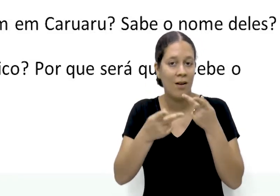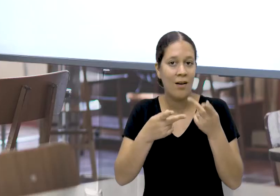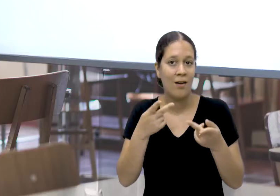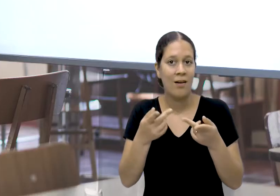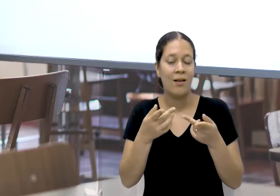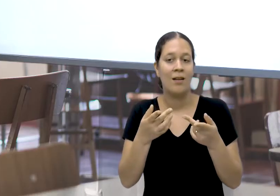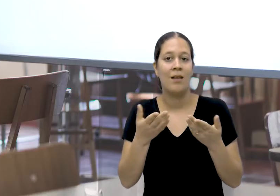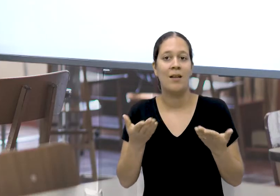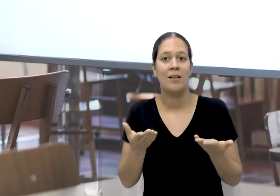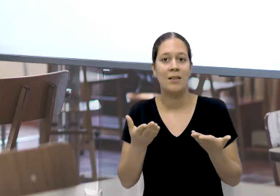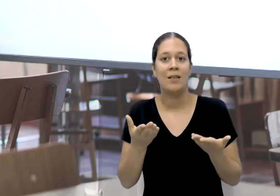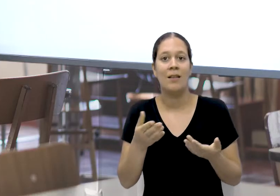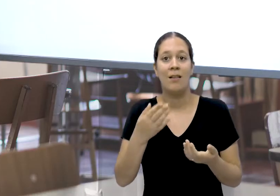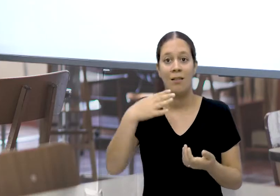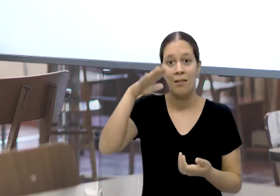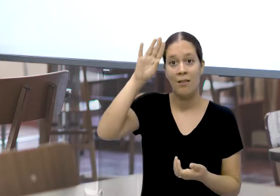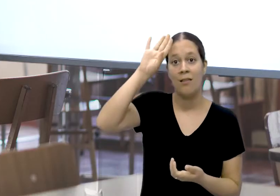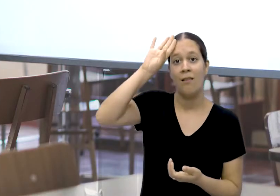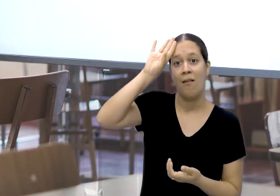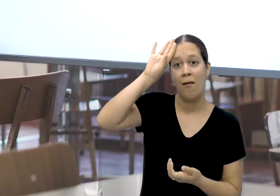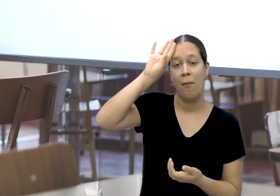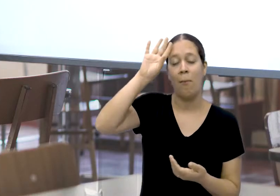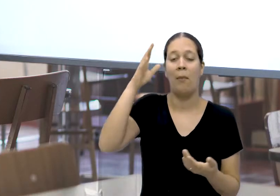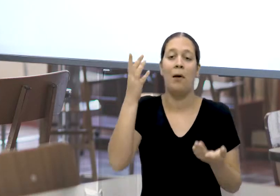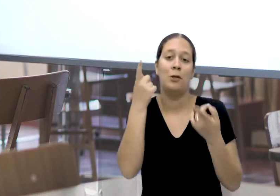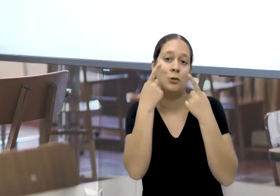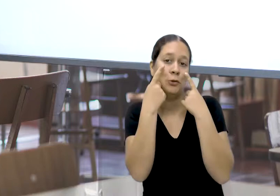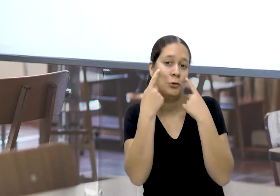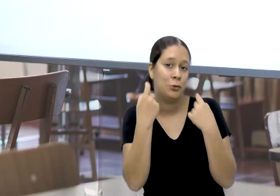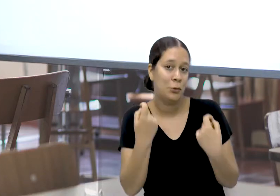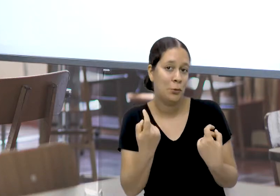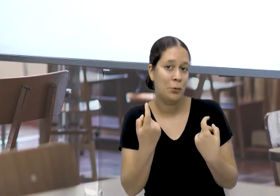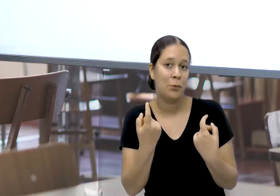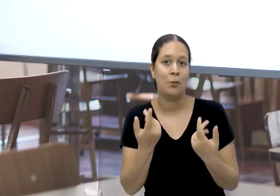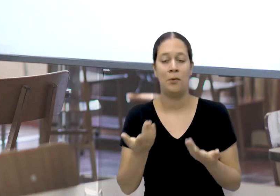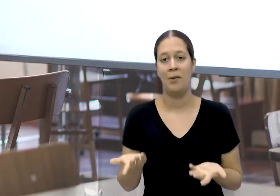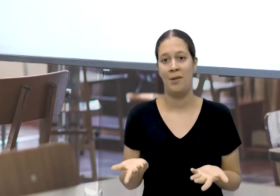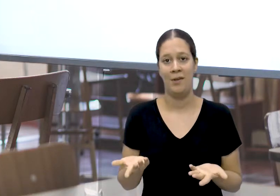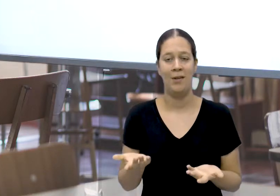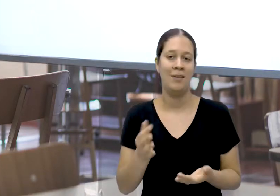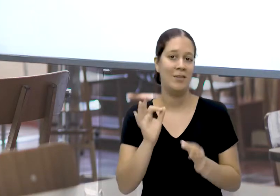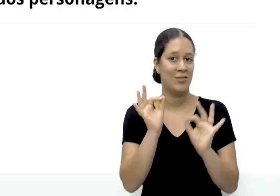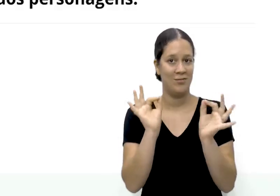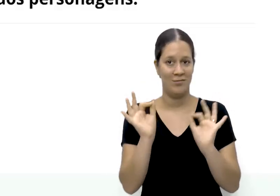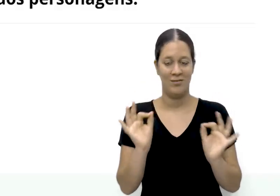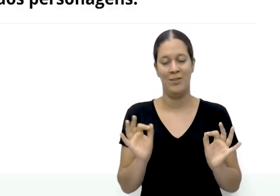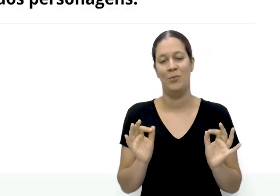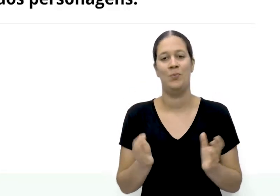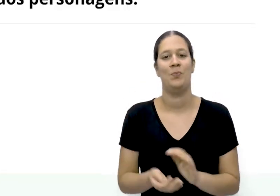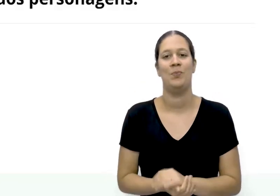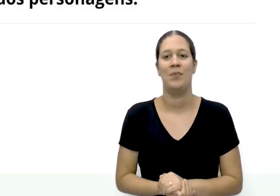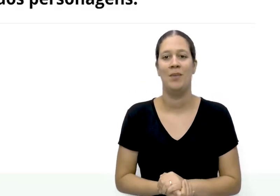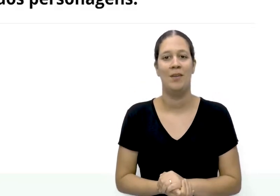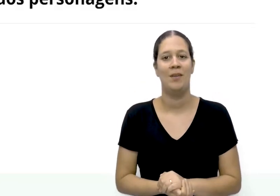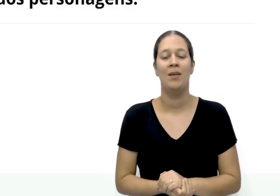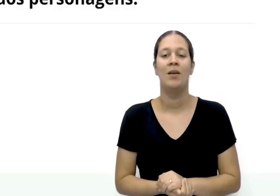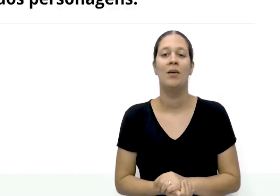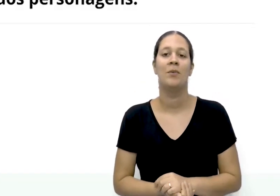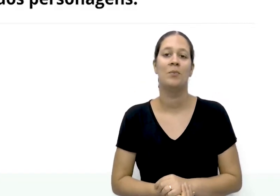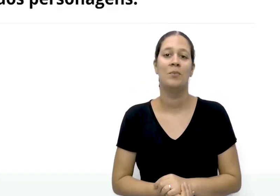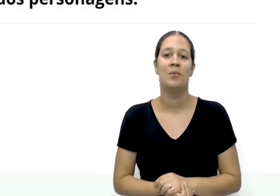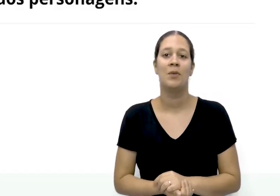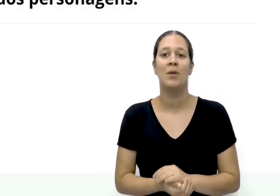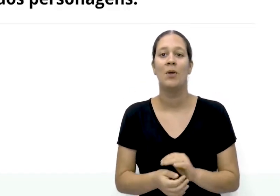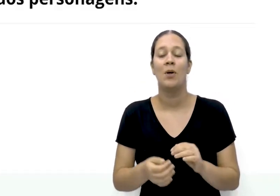dizer ação. Vamos ver isso já já. Na aula de hoje, nós vamos perceber como é que se dá essa relação